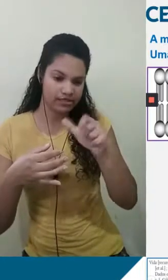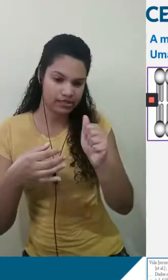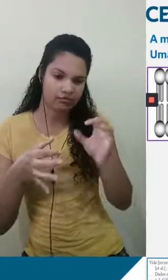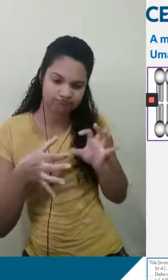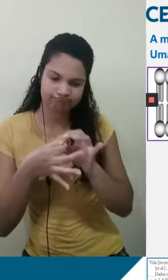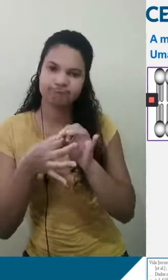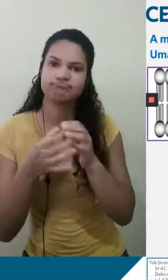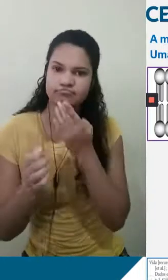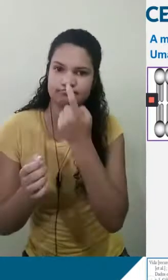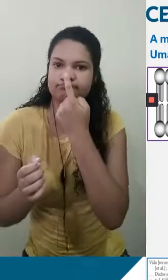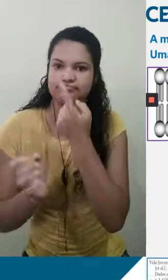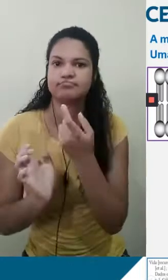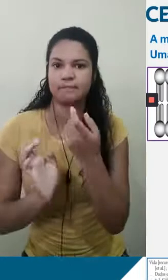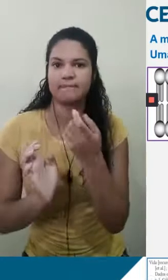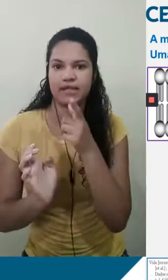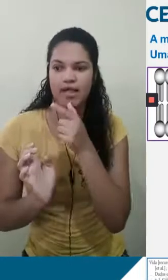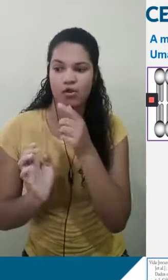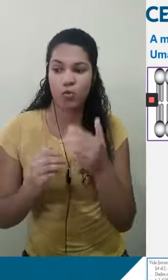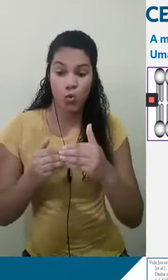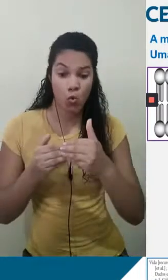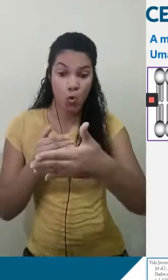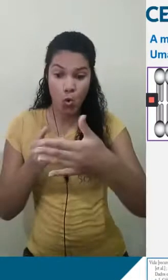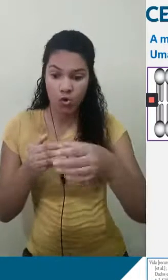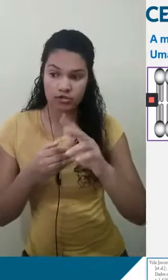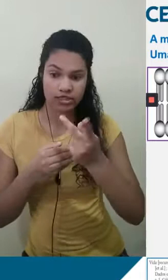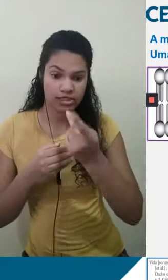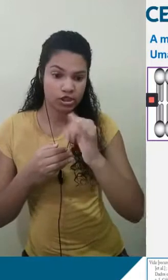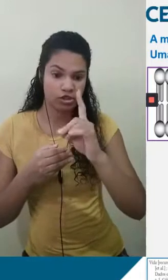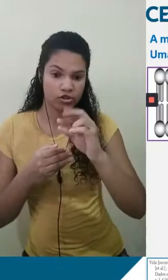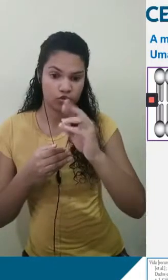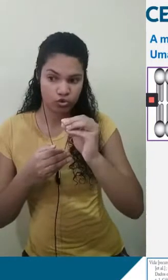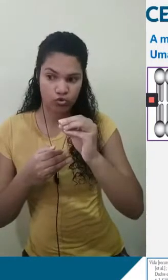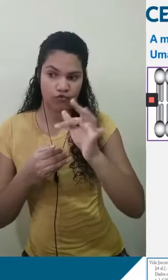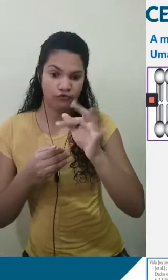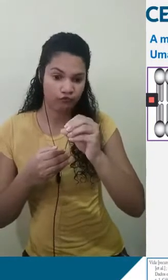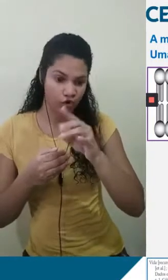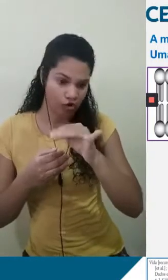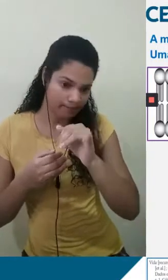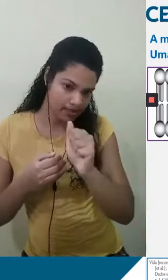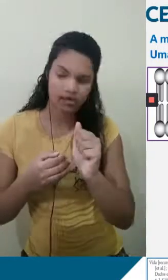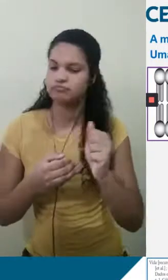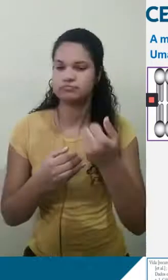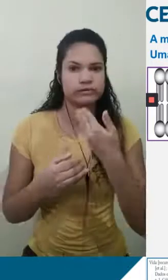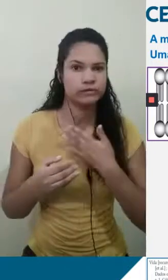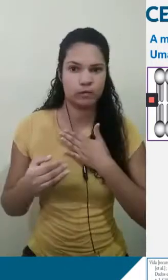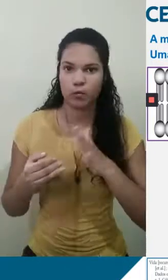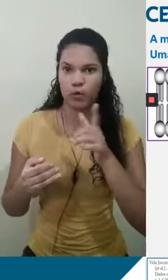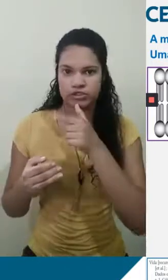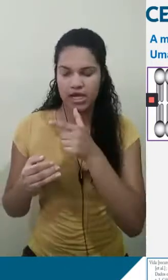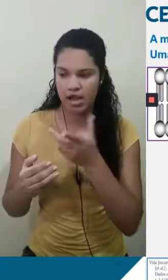cabeça hidrofílica da bicamada de fosfolipídios. Muitas membranas, como mencionado, atravessam